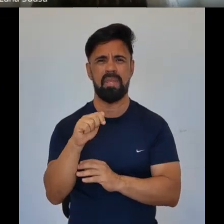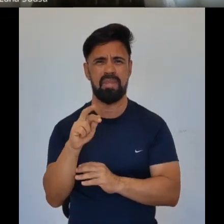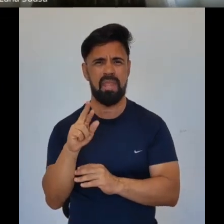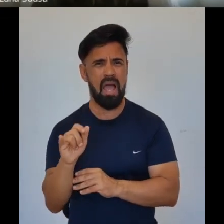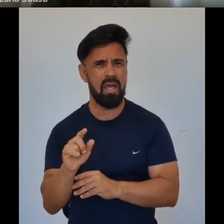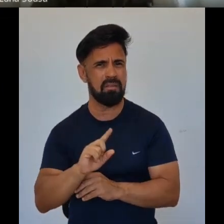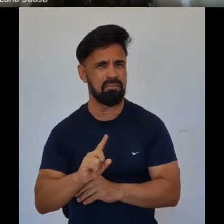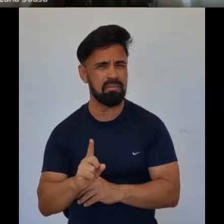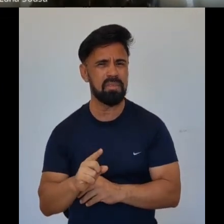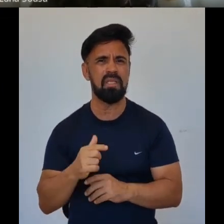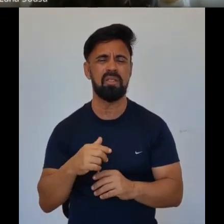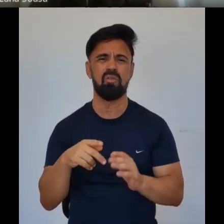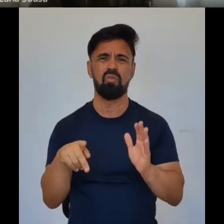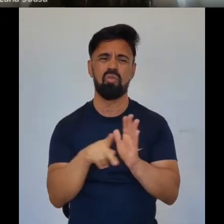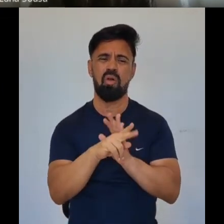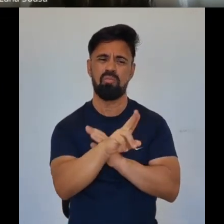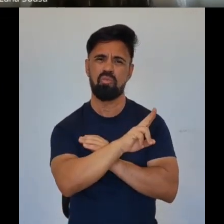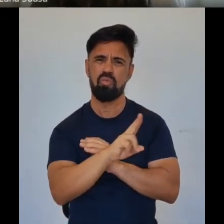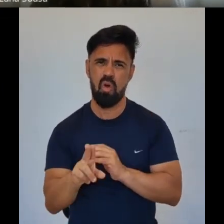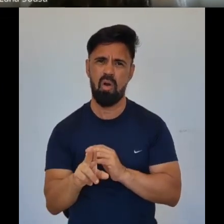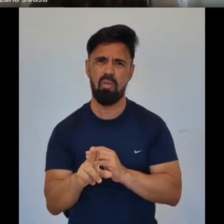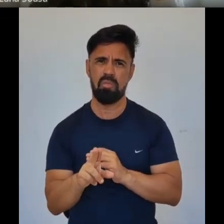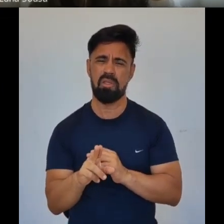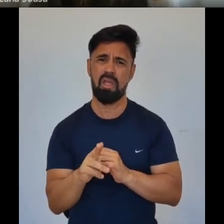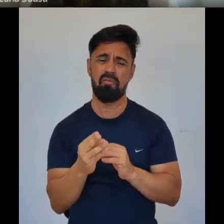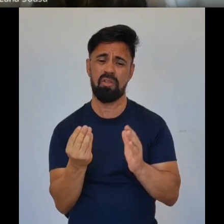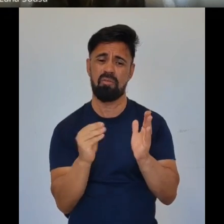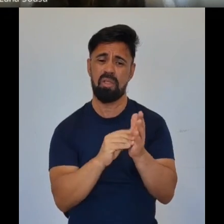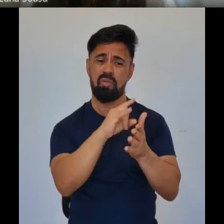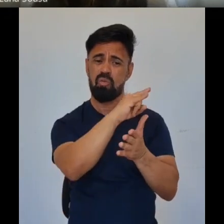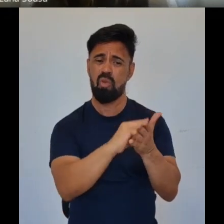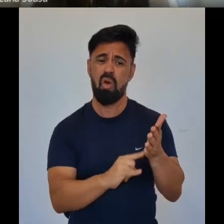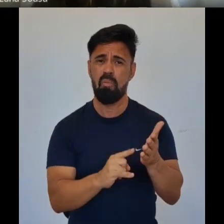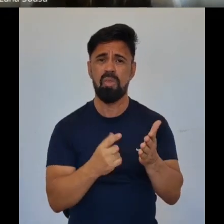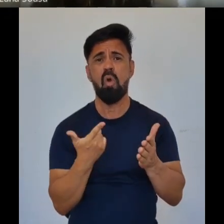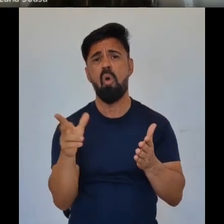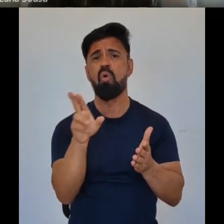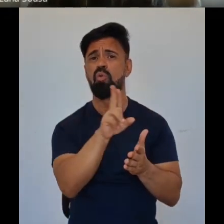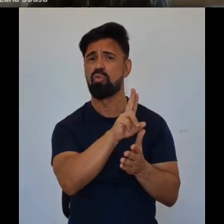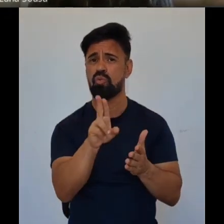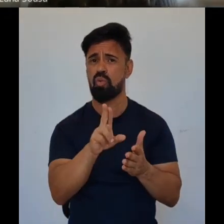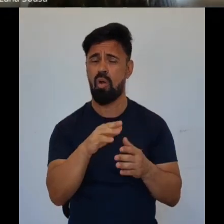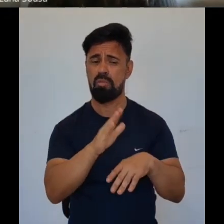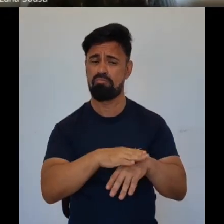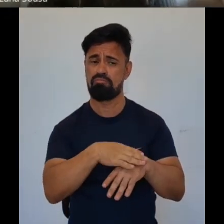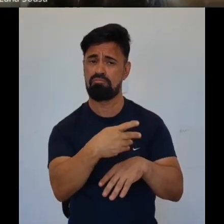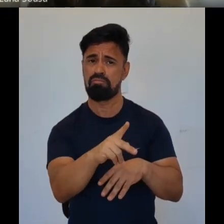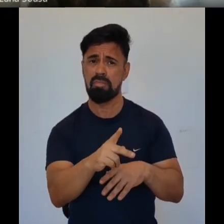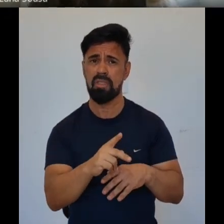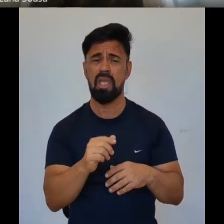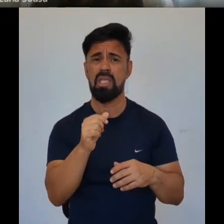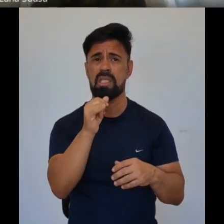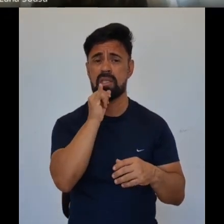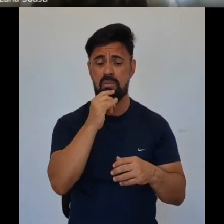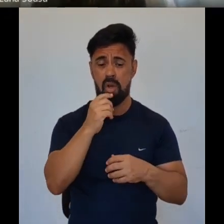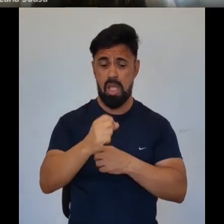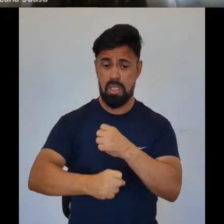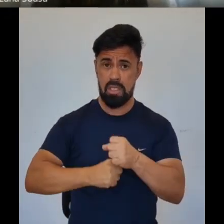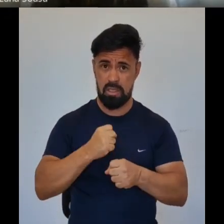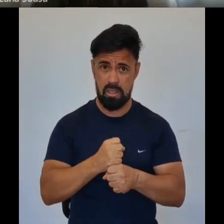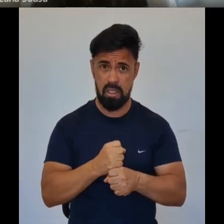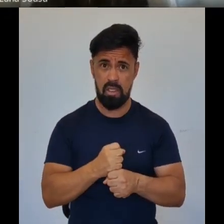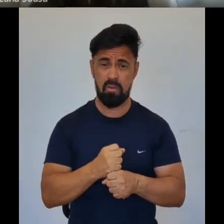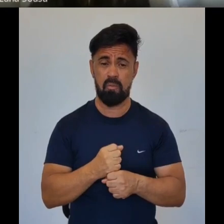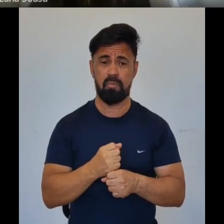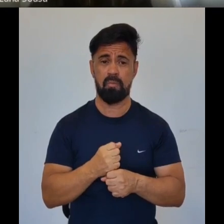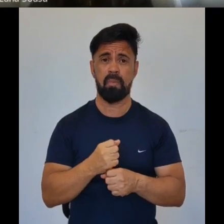gênero, ela tem que ser entendida e respeitada, né? Desde você respeitar o nome social, né, das pessoas que